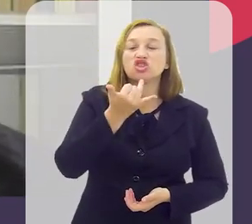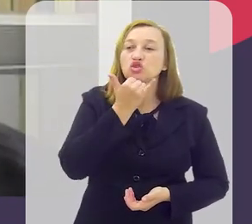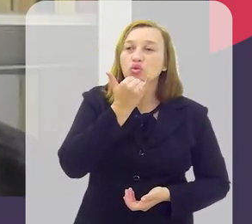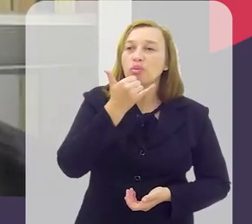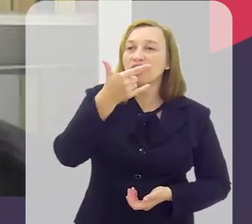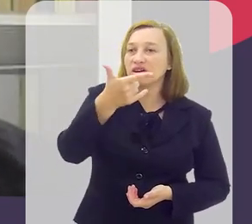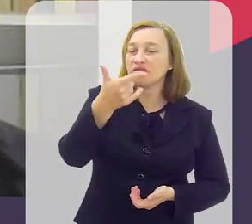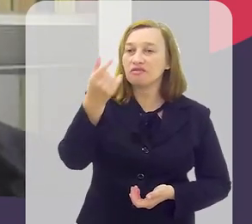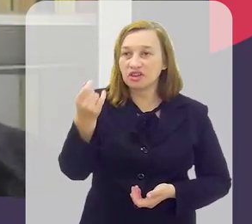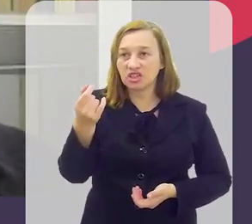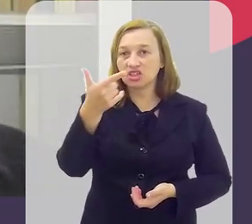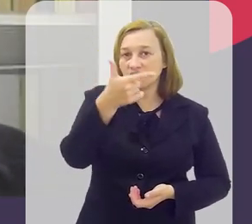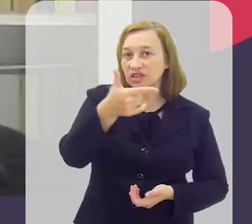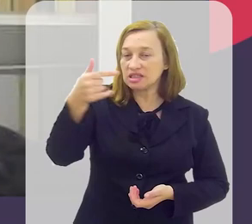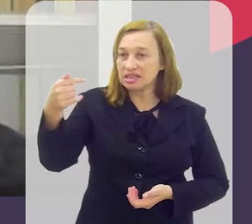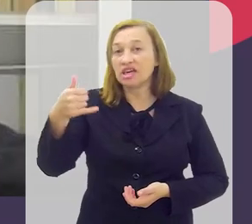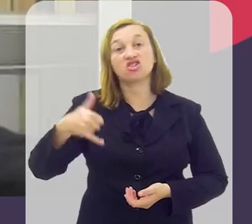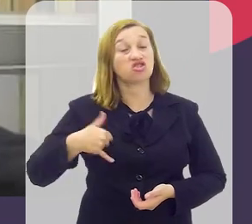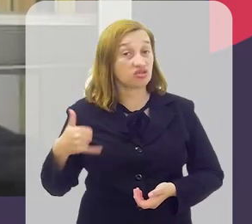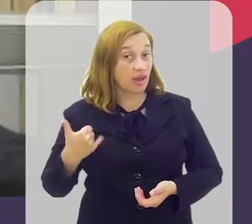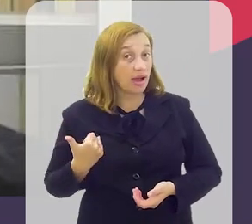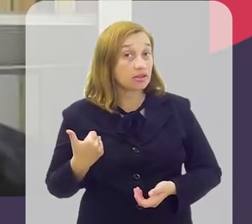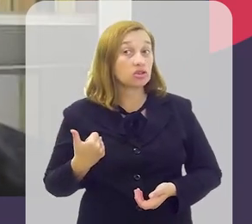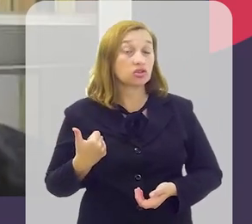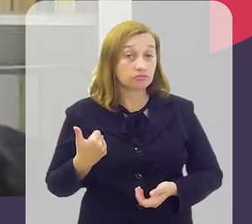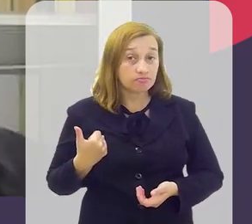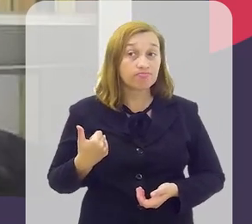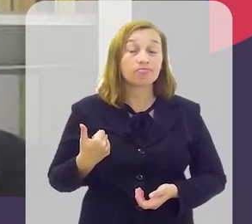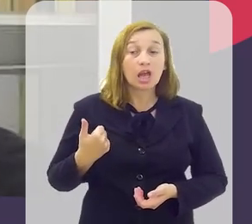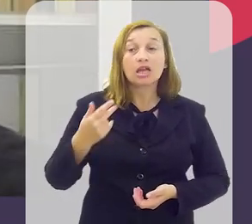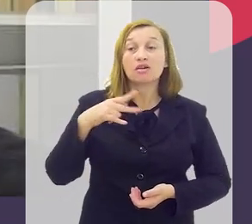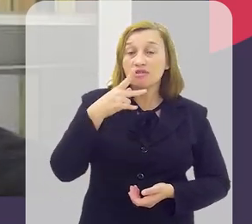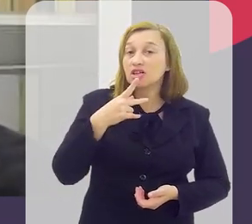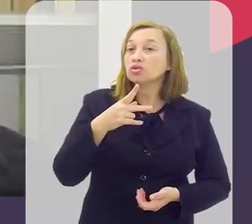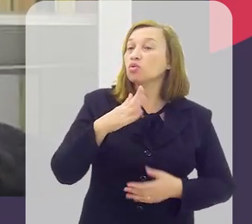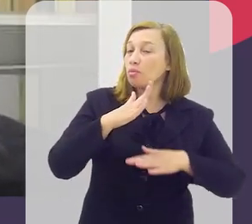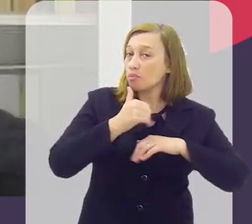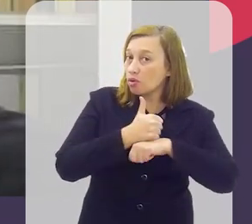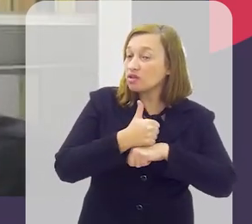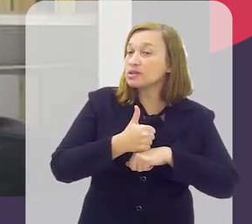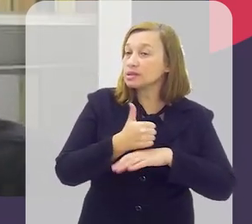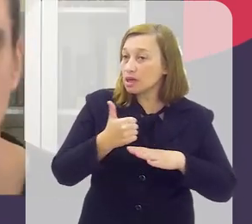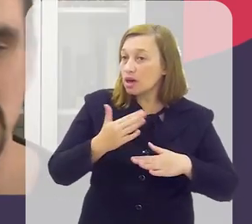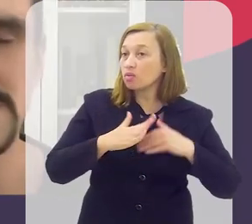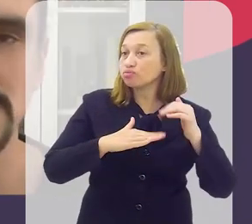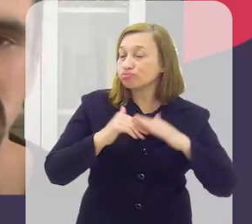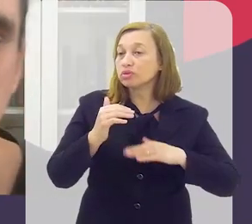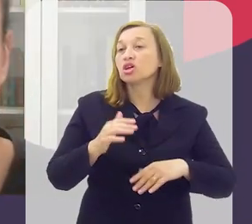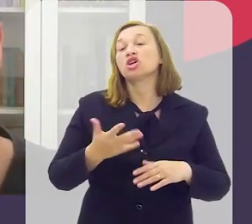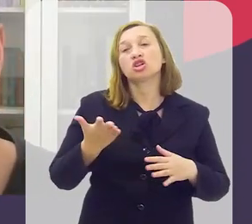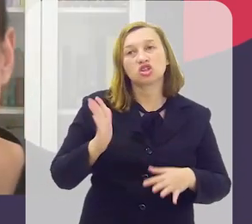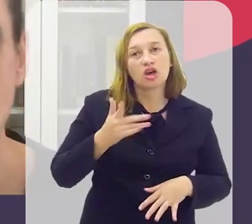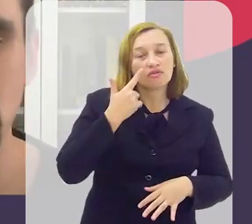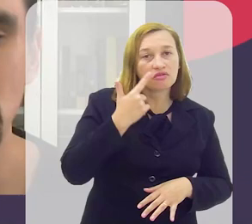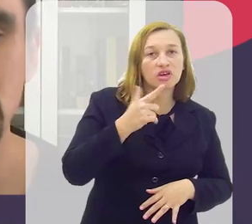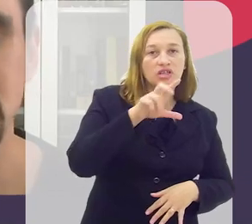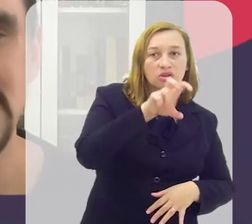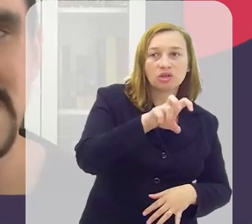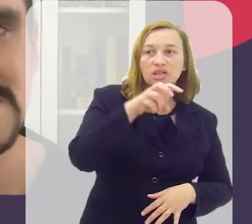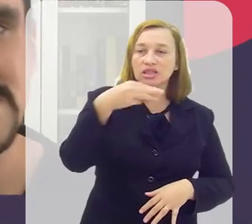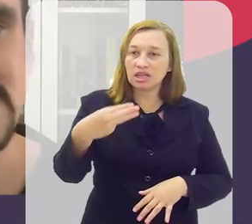entre 20 e 27 anos. Então, a gente está falando de uma profissão muito jovem, porque eu encontrei entregadores de 53,